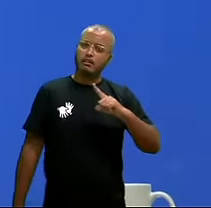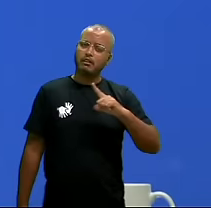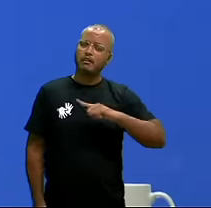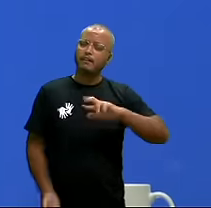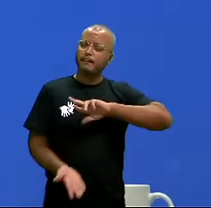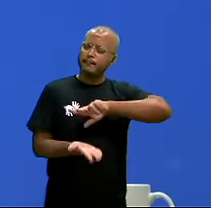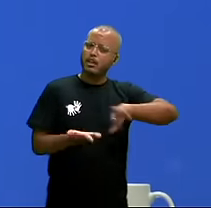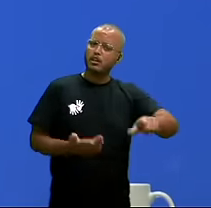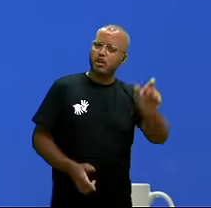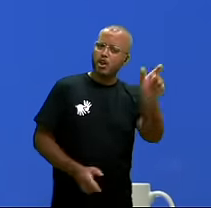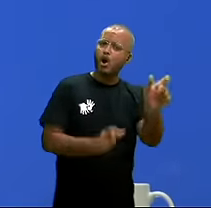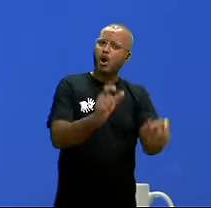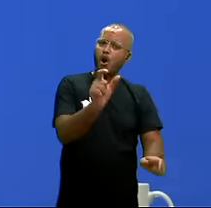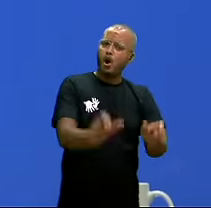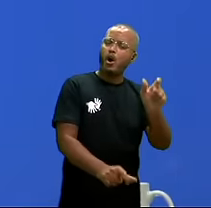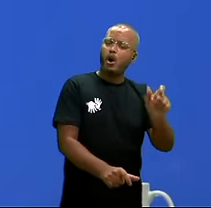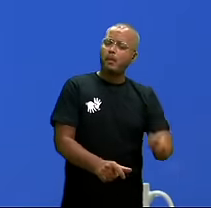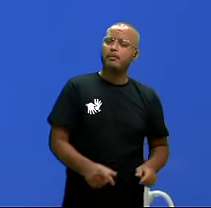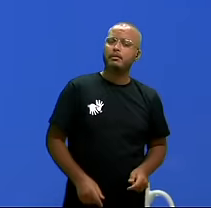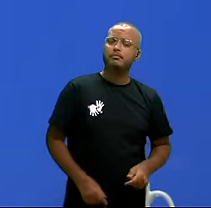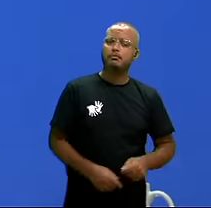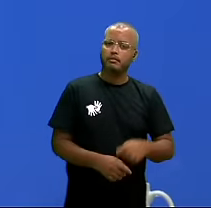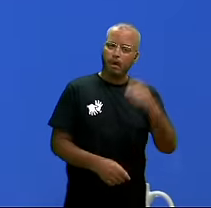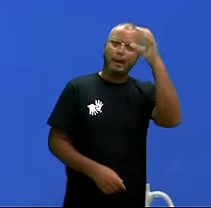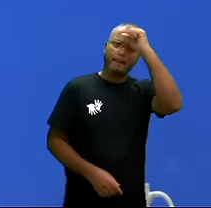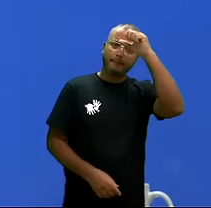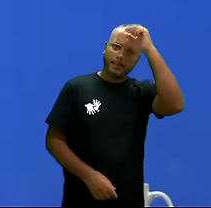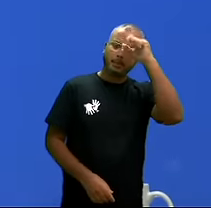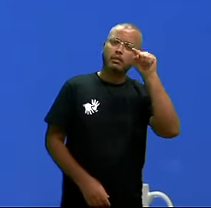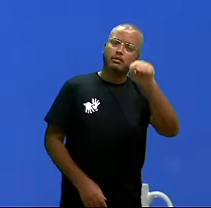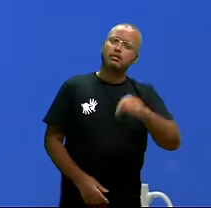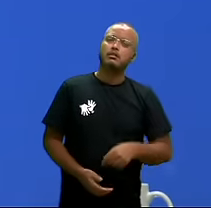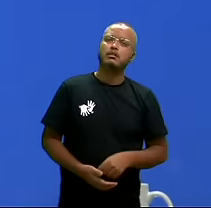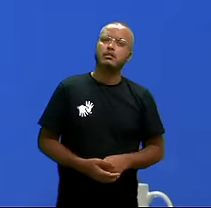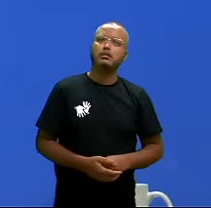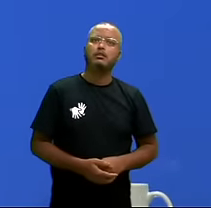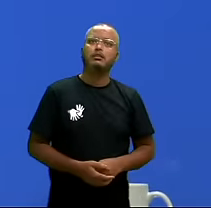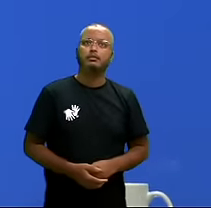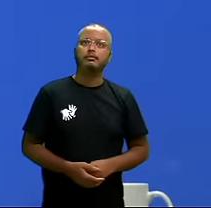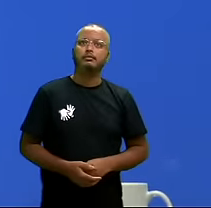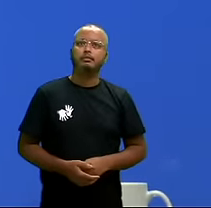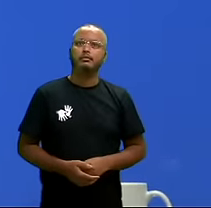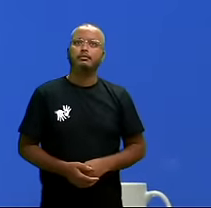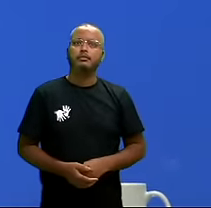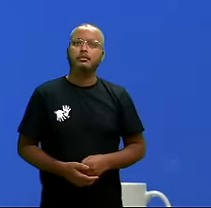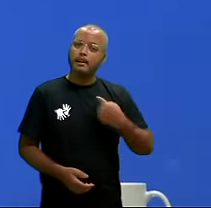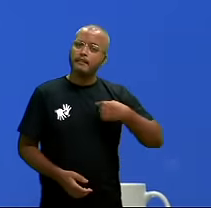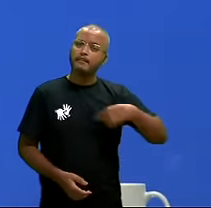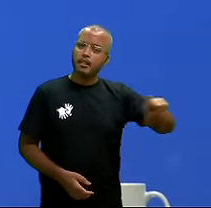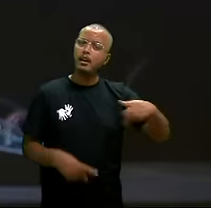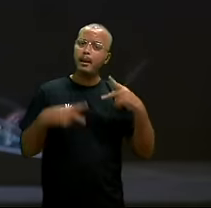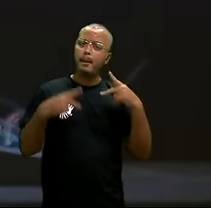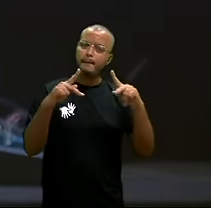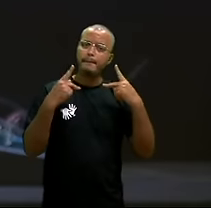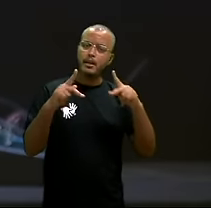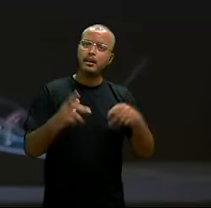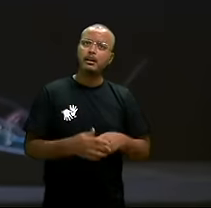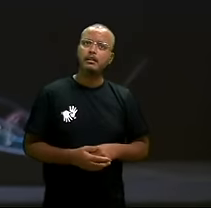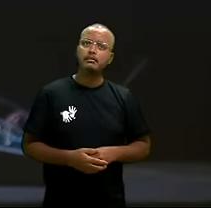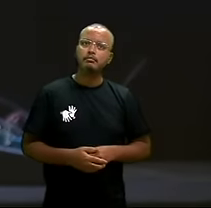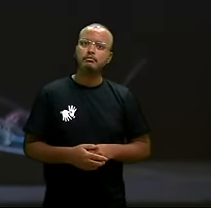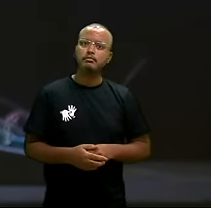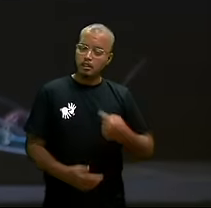falou: mano, você era um improvável. Ninguém investiria em você, cara. Vai lá e fala isso. Aí eu falei: vou falar disso, isso